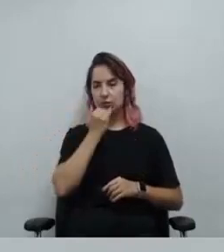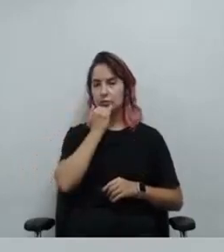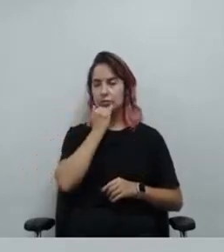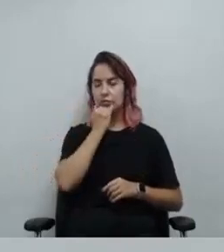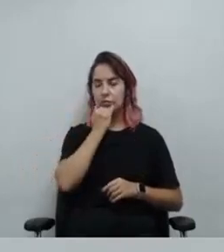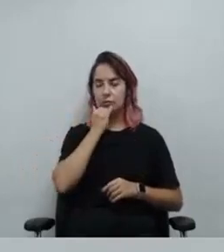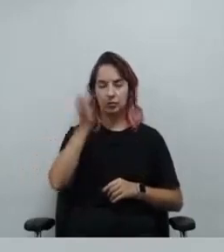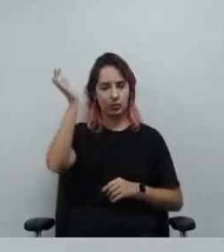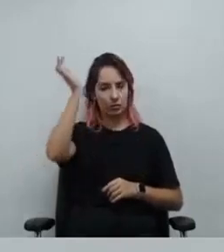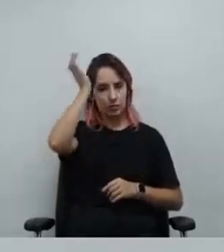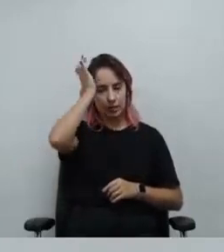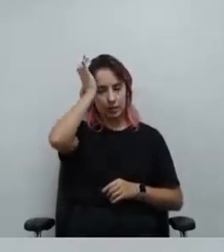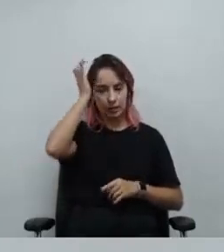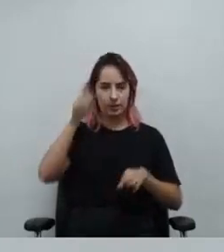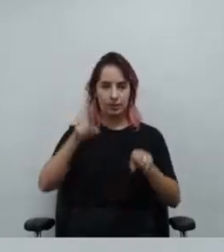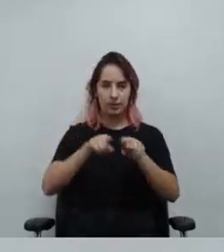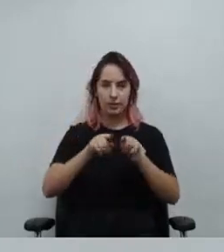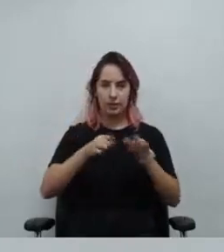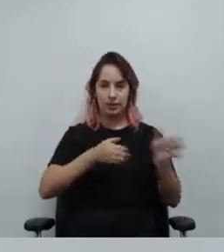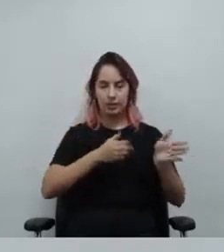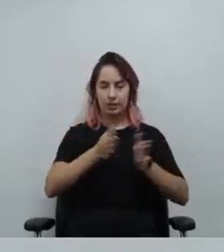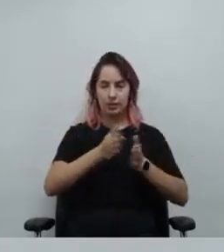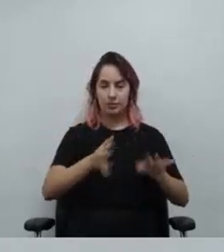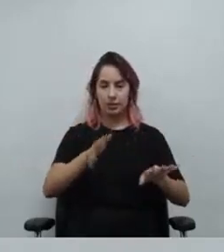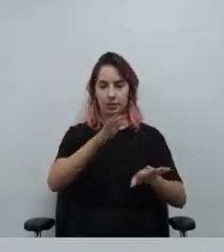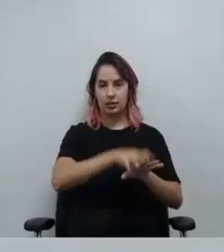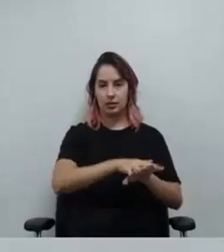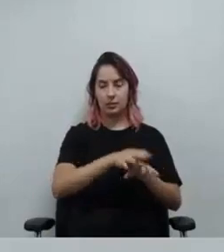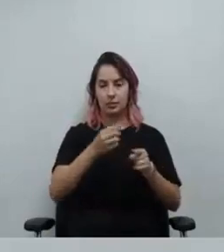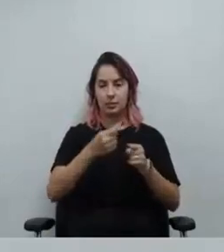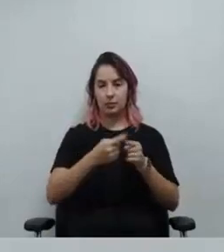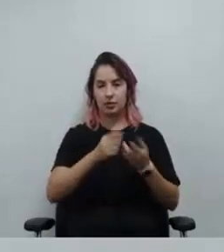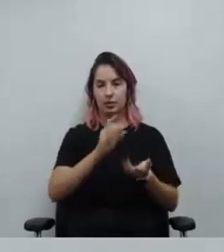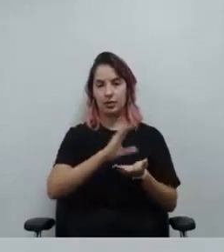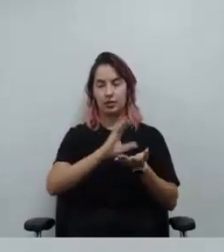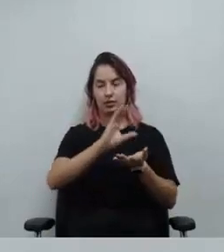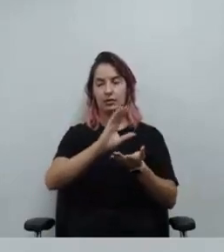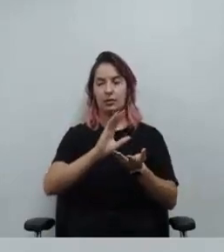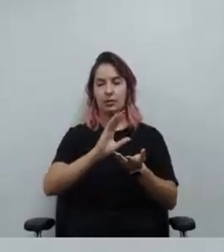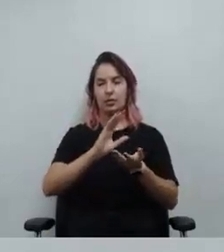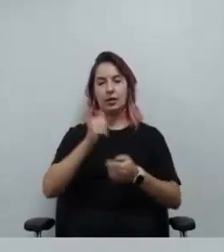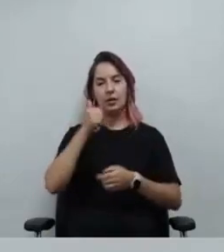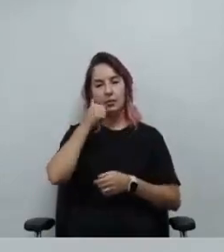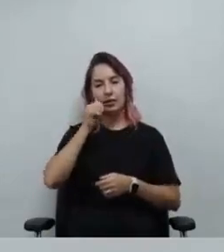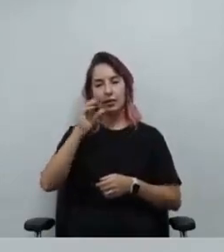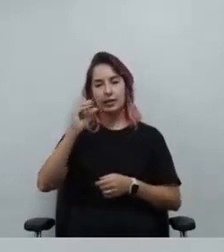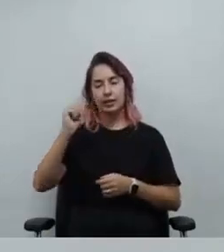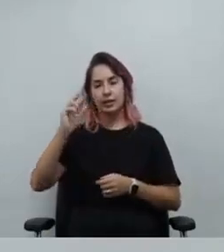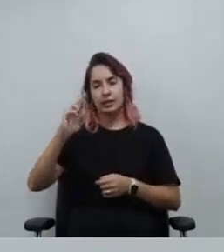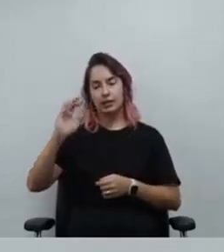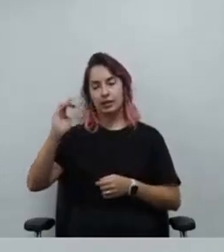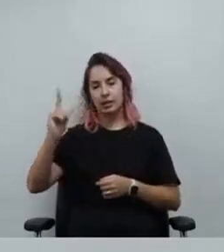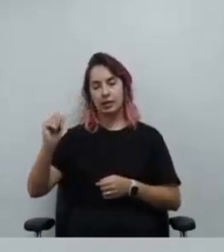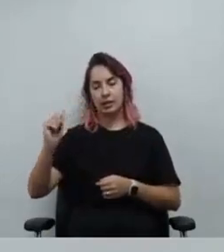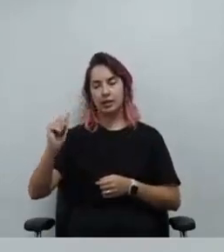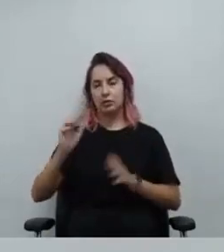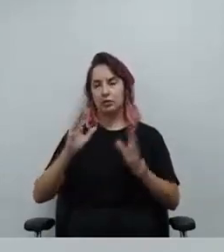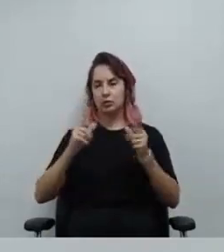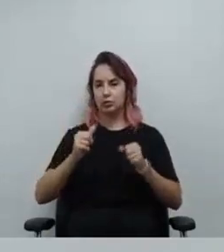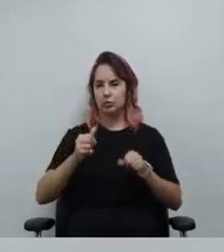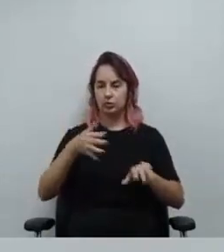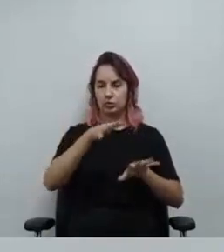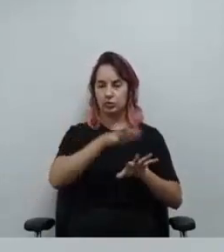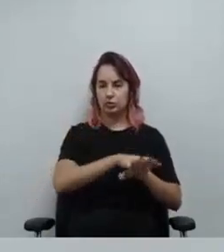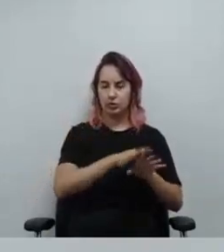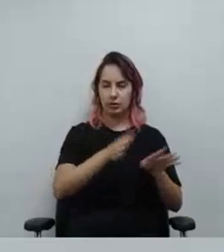uma perspectiva de acessibilidade e inclusão, porque a nossa conselheira Carla Malch é quem está fazendo toda esse programa de inclusão e acessibilidade da